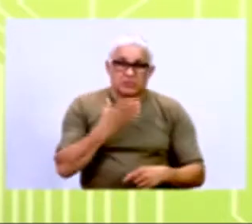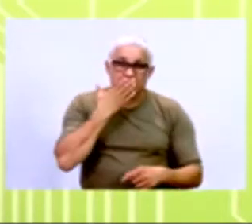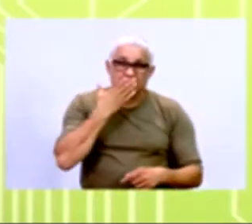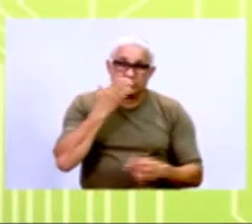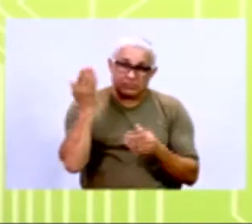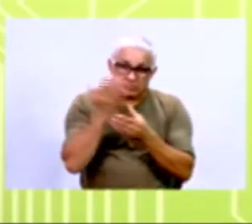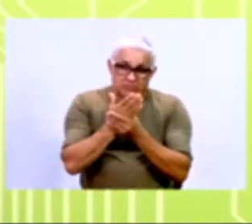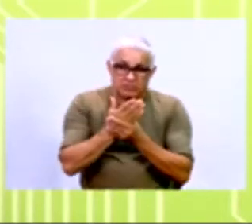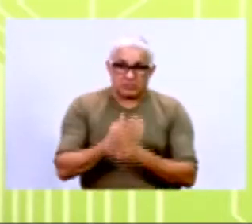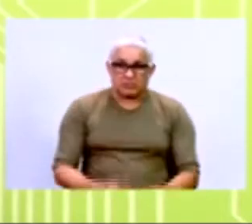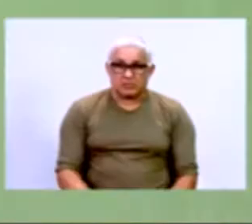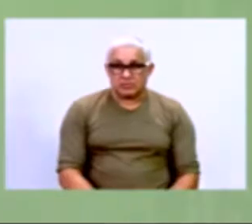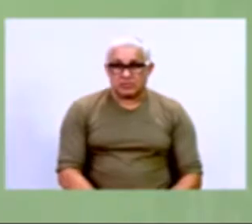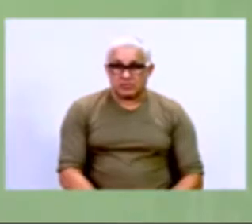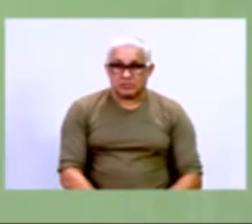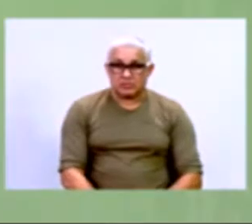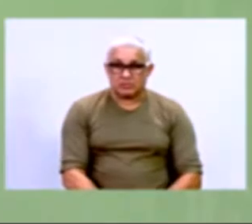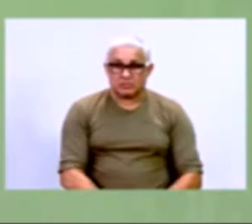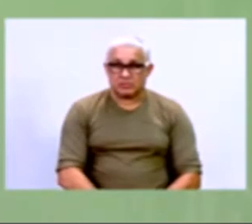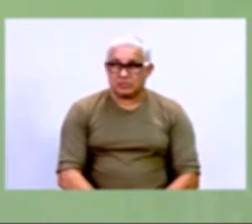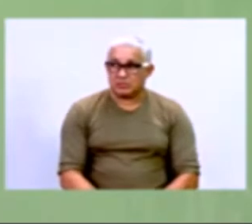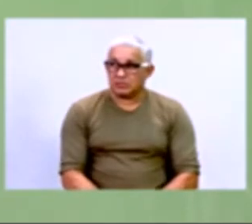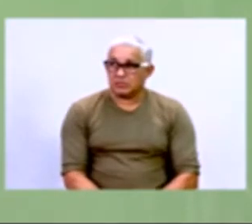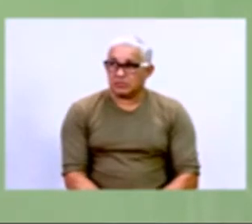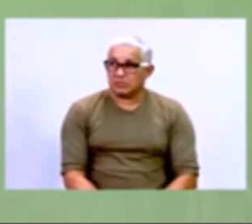arquivo, tá?